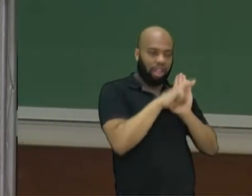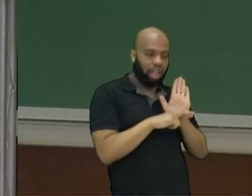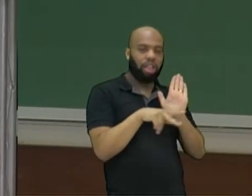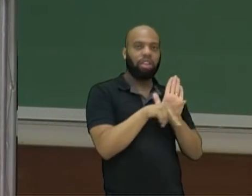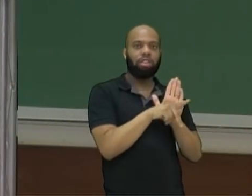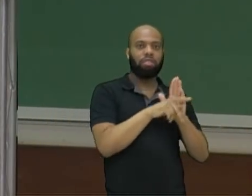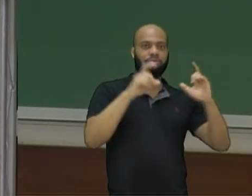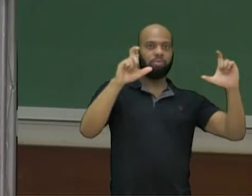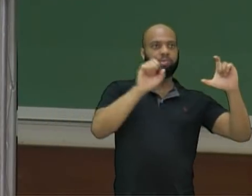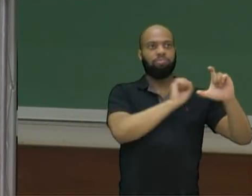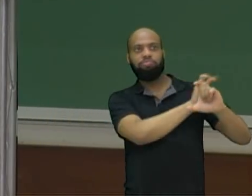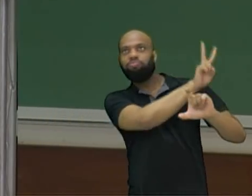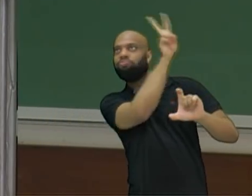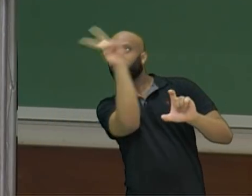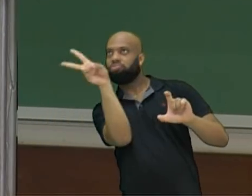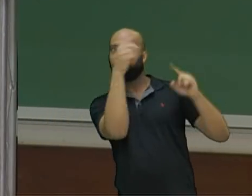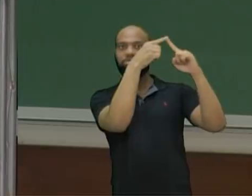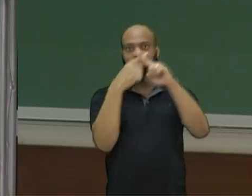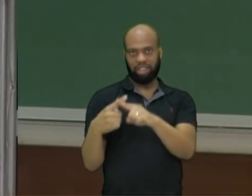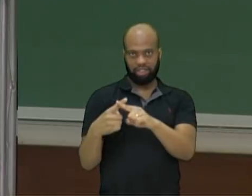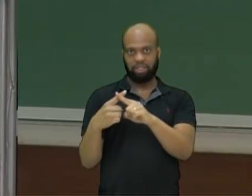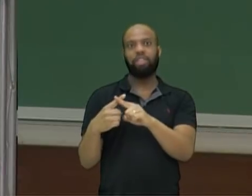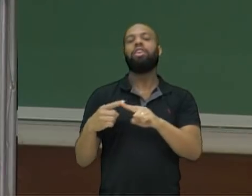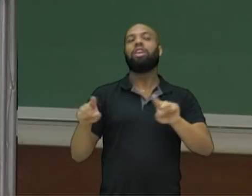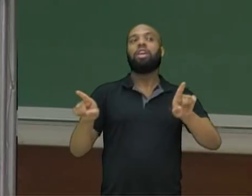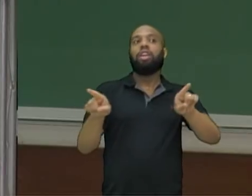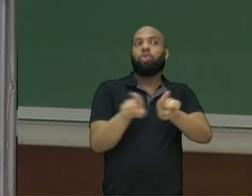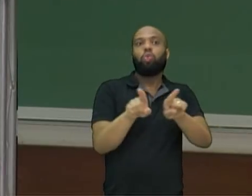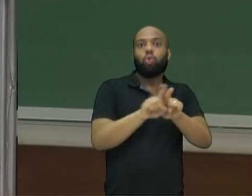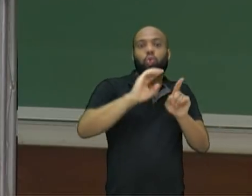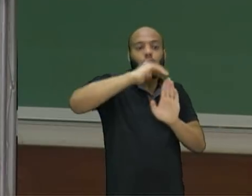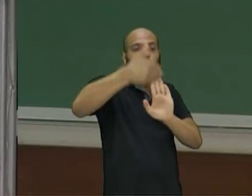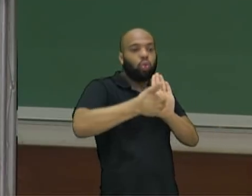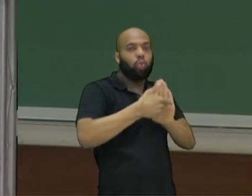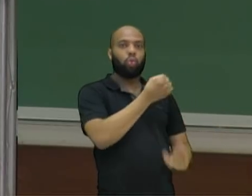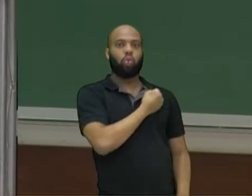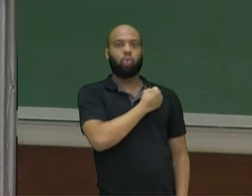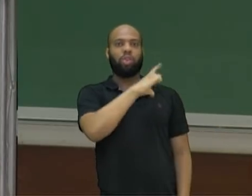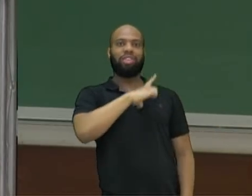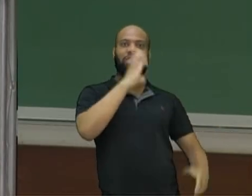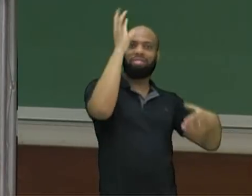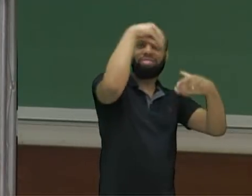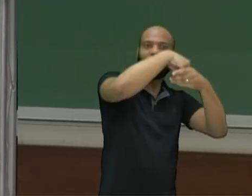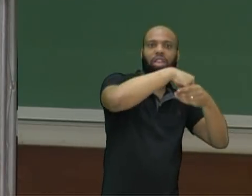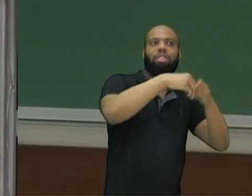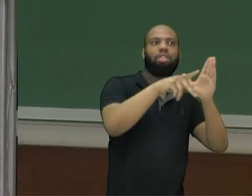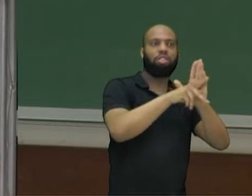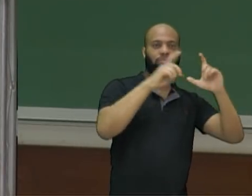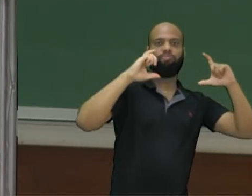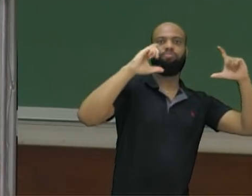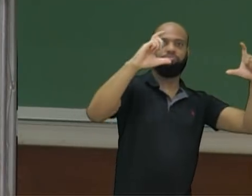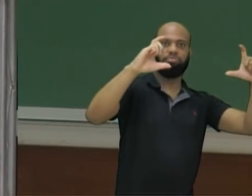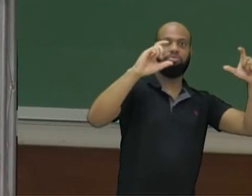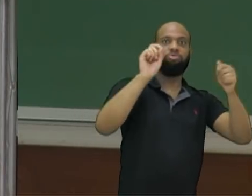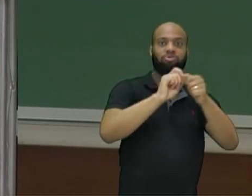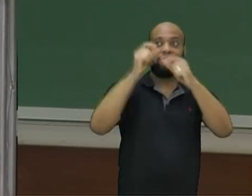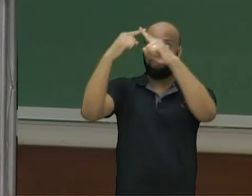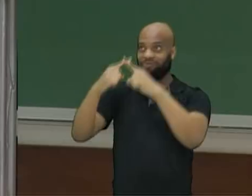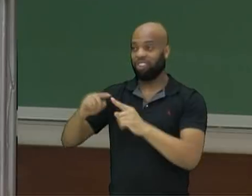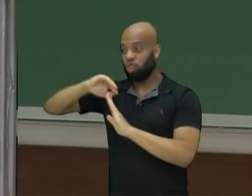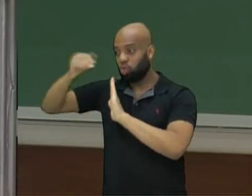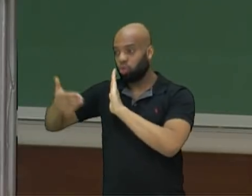número multiplica todo mundo do segundo número. Na letra B, é um número